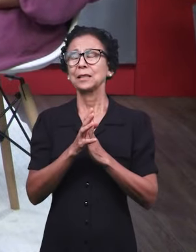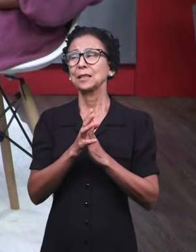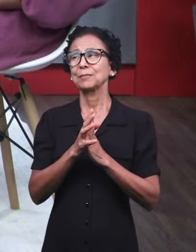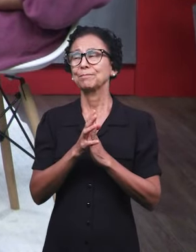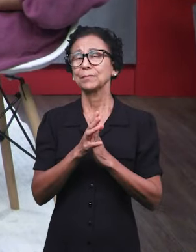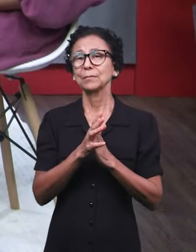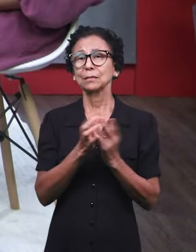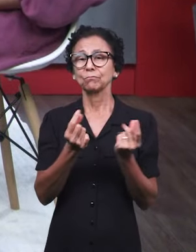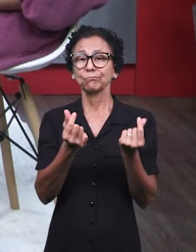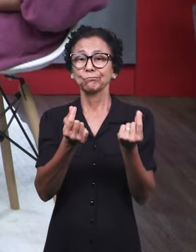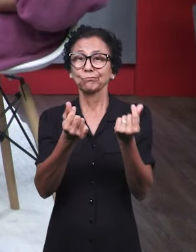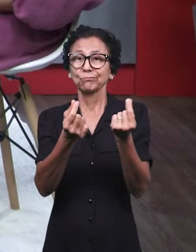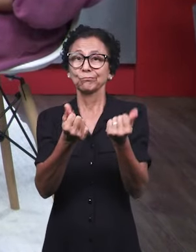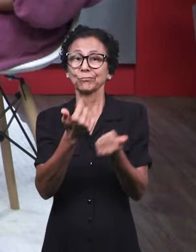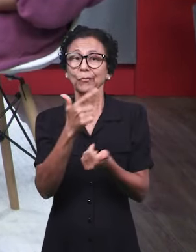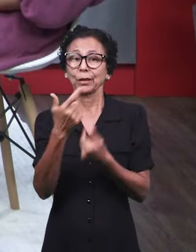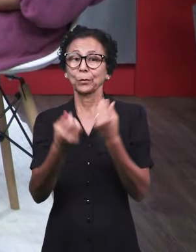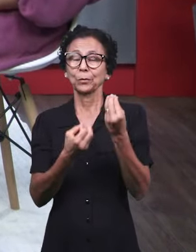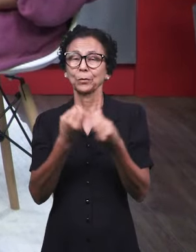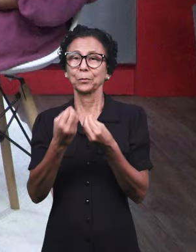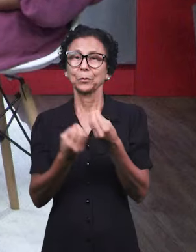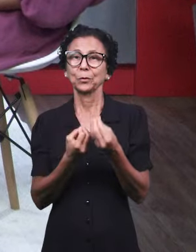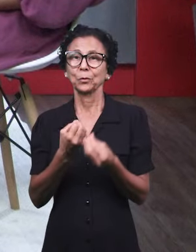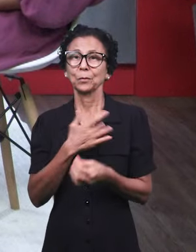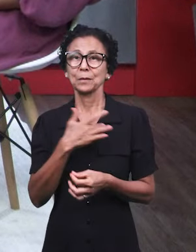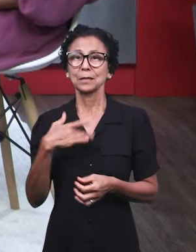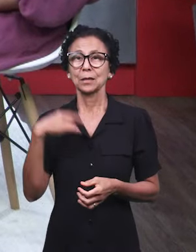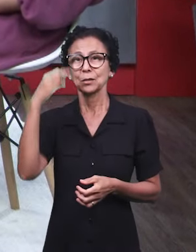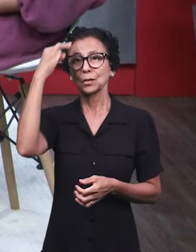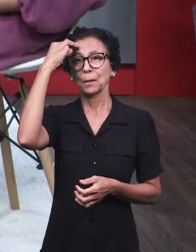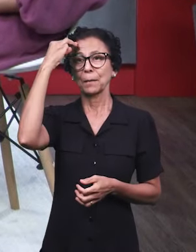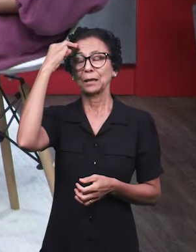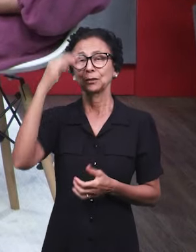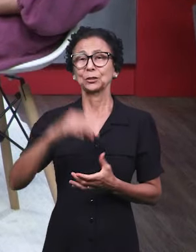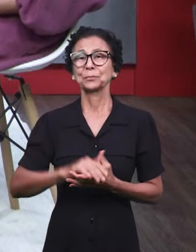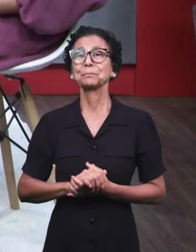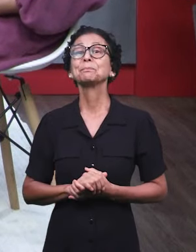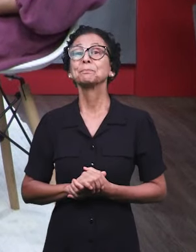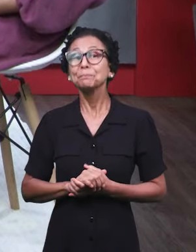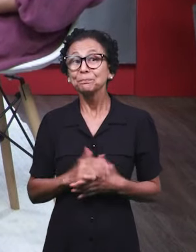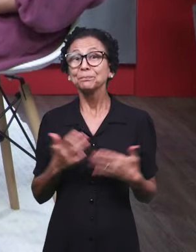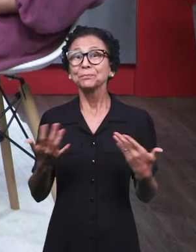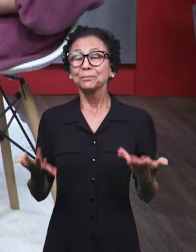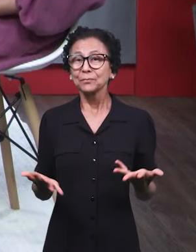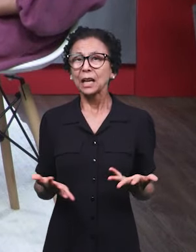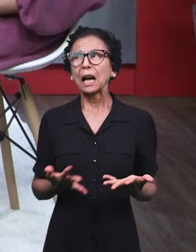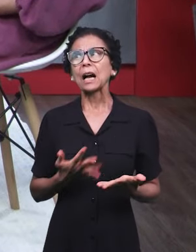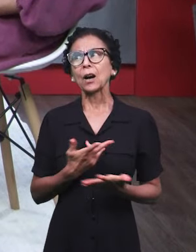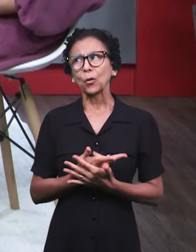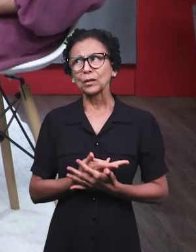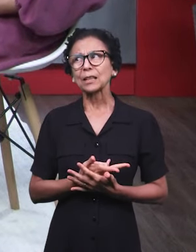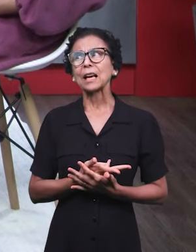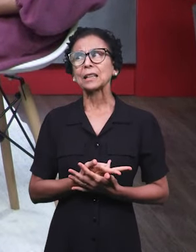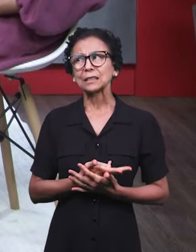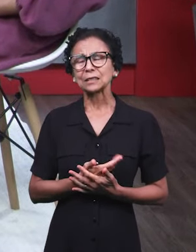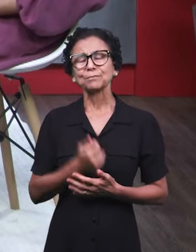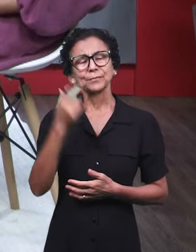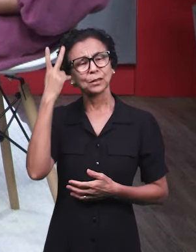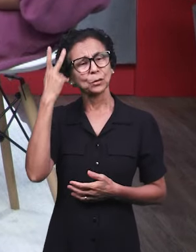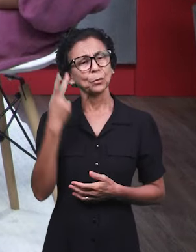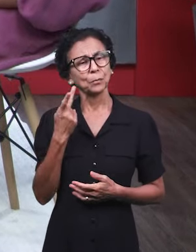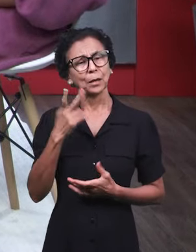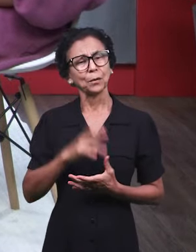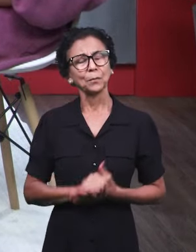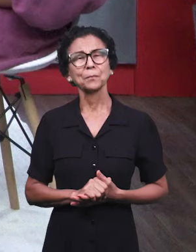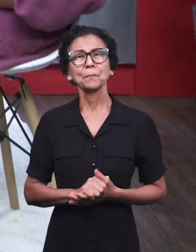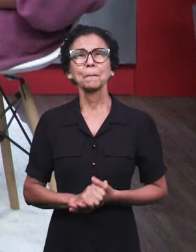realizar, como que elas podem melhorar a saúde mental delas? É, isso acontece muito. E nós indicamos, né, que essas pessoas